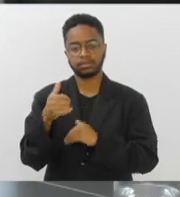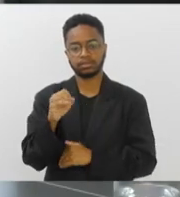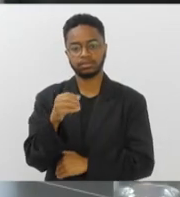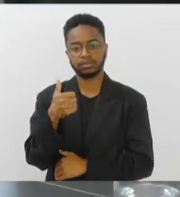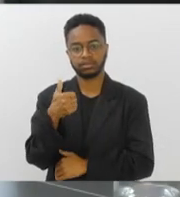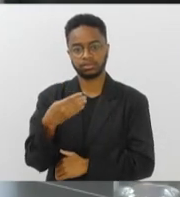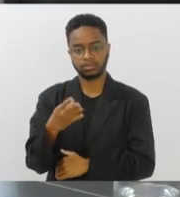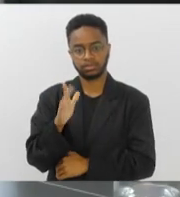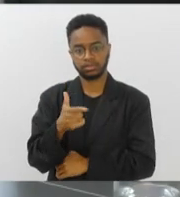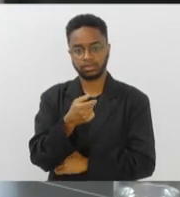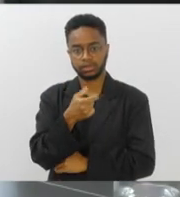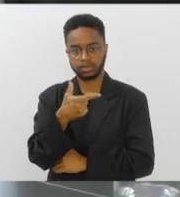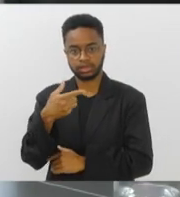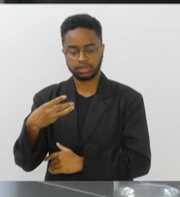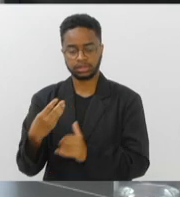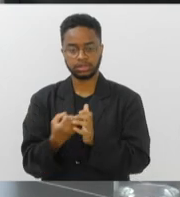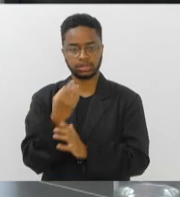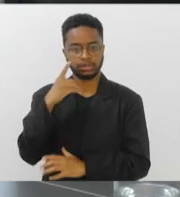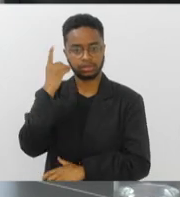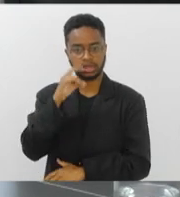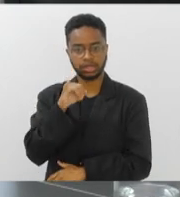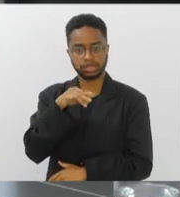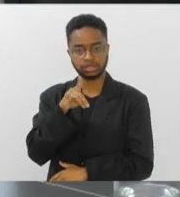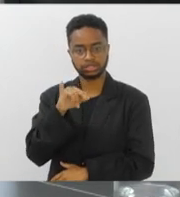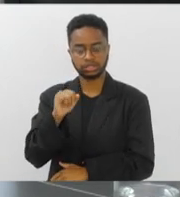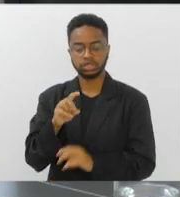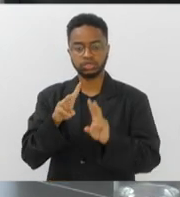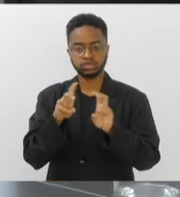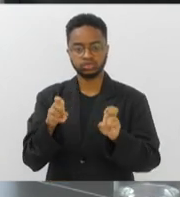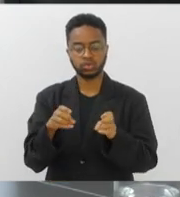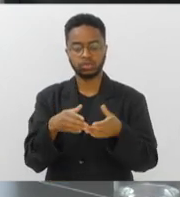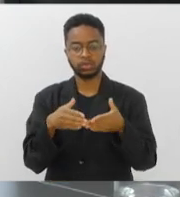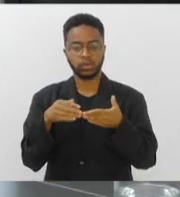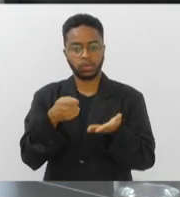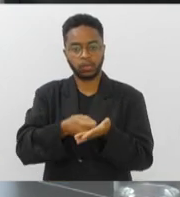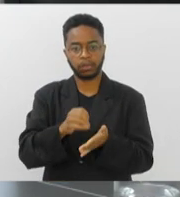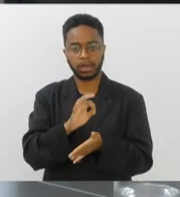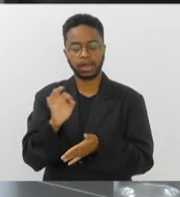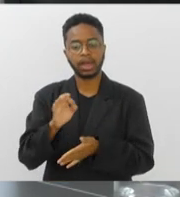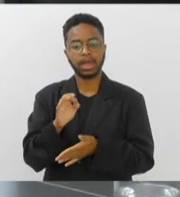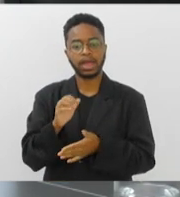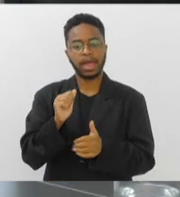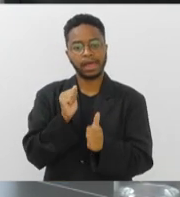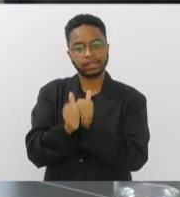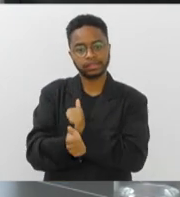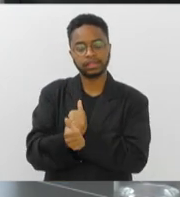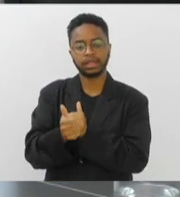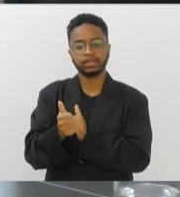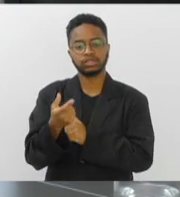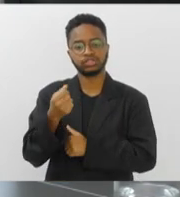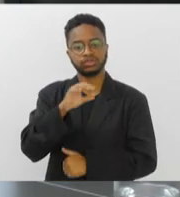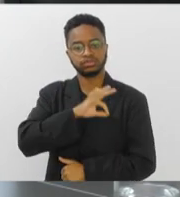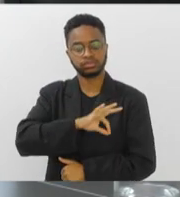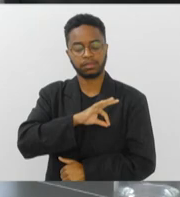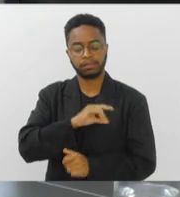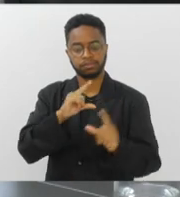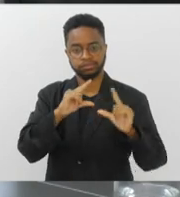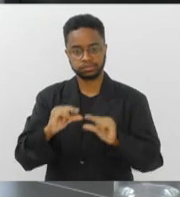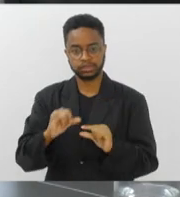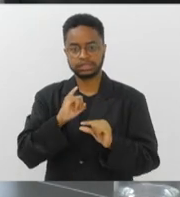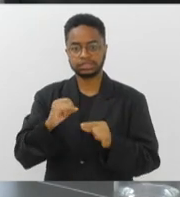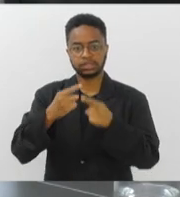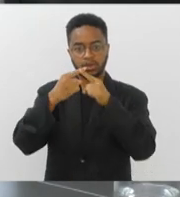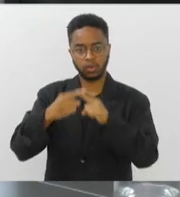de 23, de autoria da deputada Índia Armelau, que dispõe sobre isenção para atletas de baixa renda do pagamento de taxa de inscrição em corridas, caminhadas, provas de